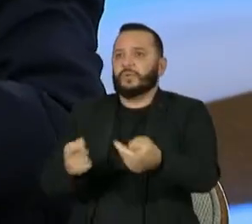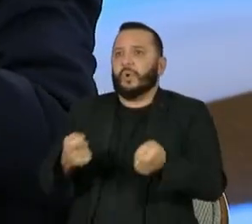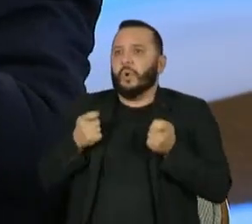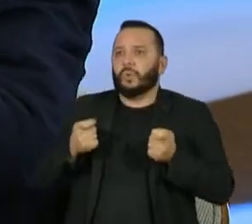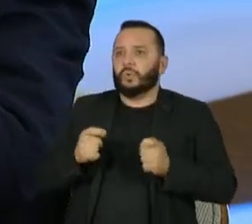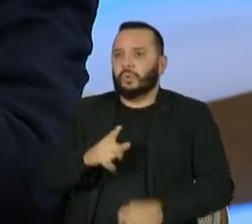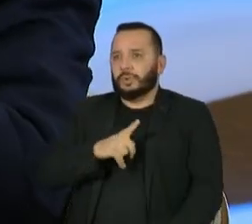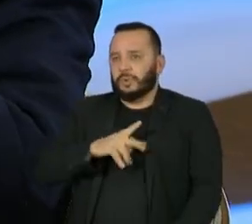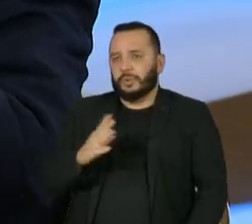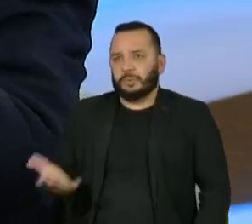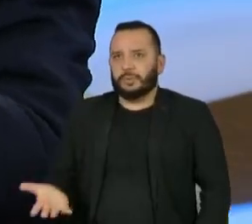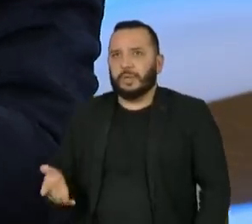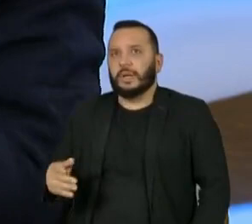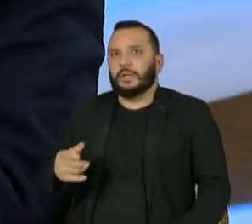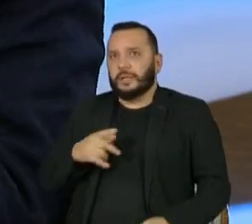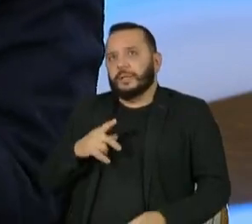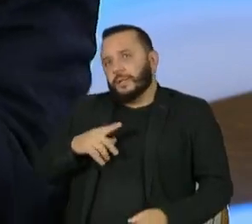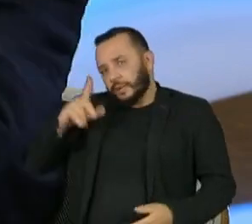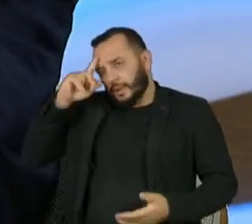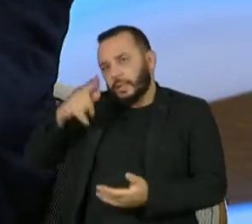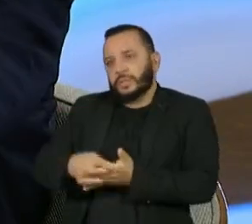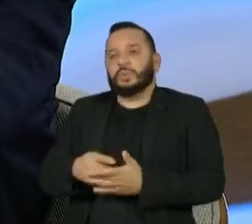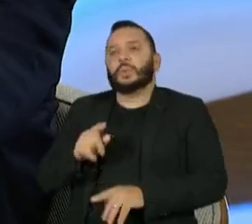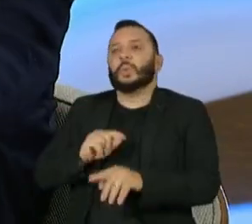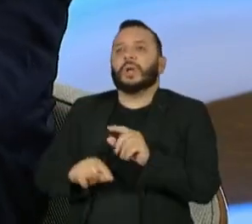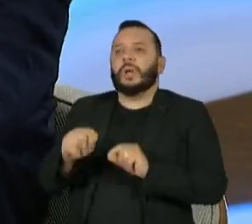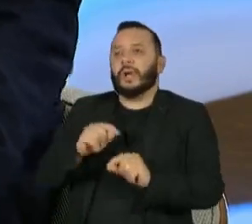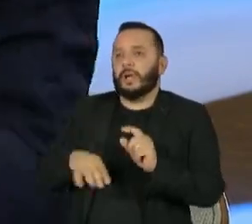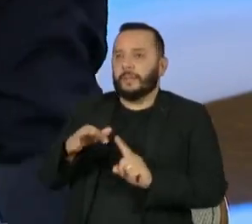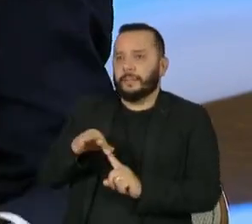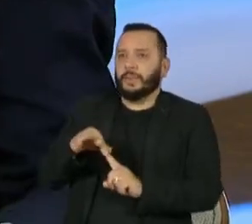vamos fazer essa definição de prioridades aí tendo o limite